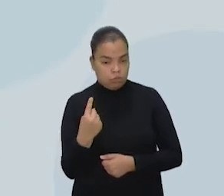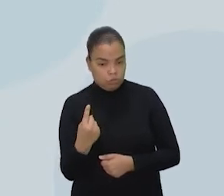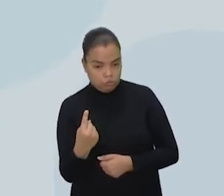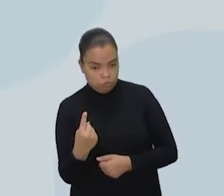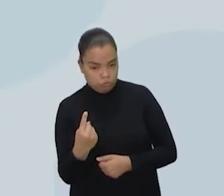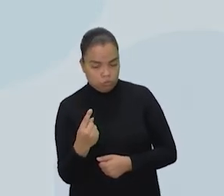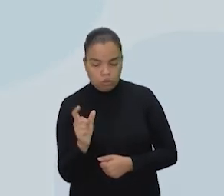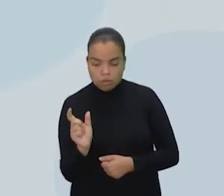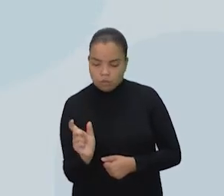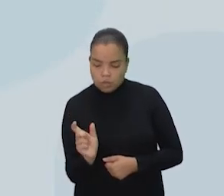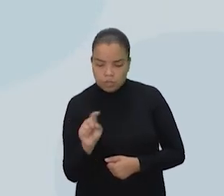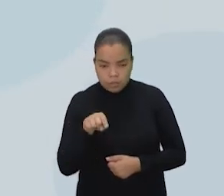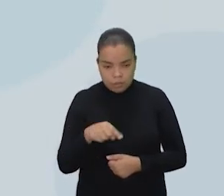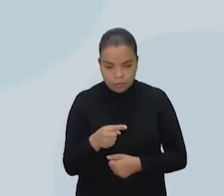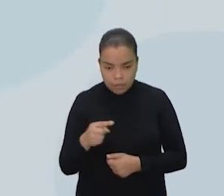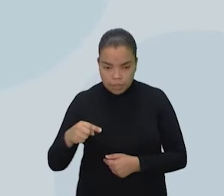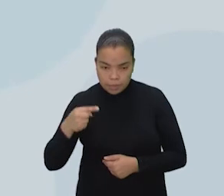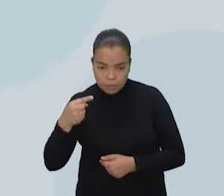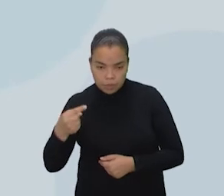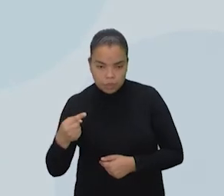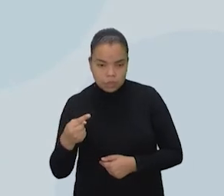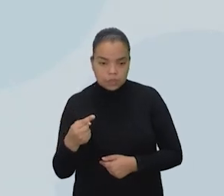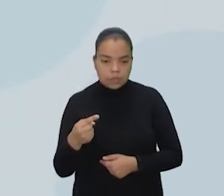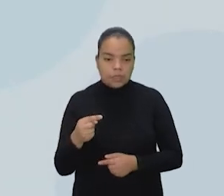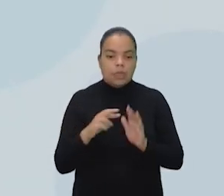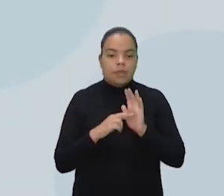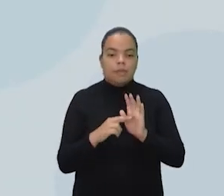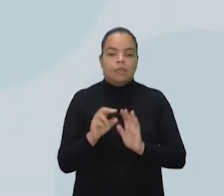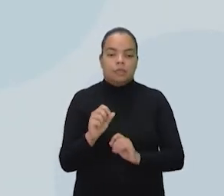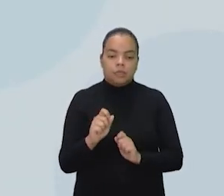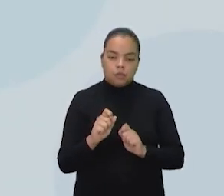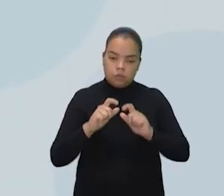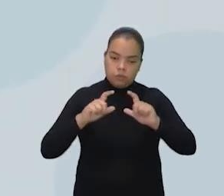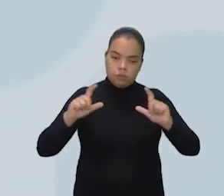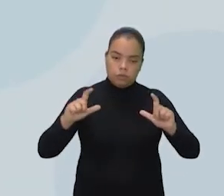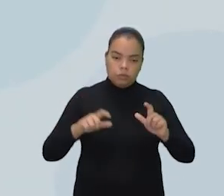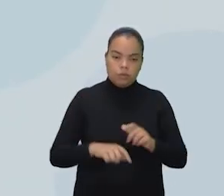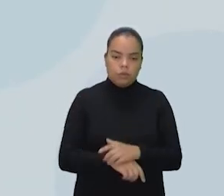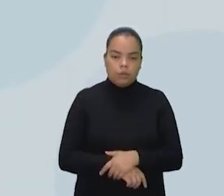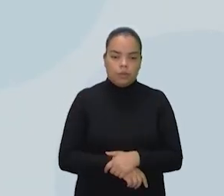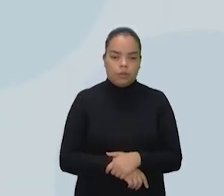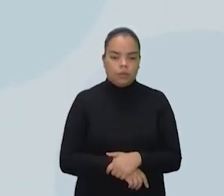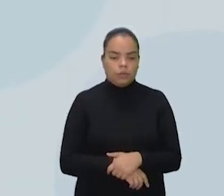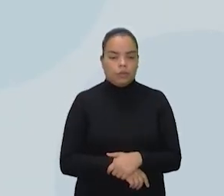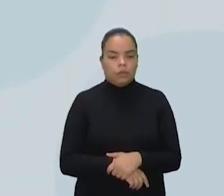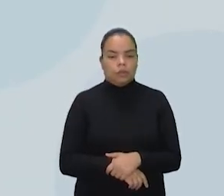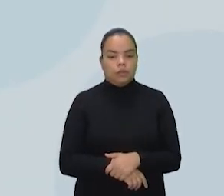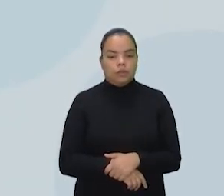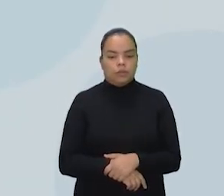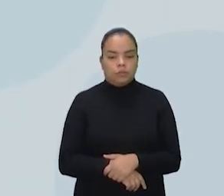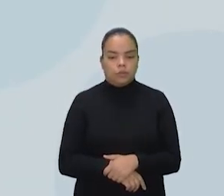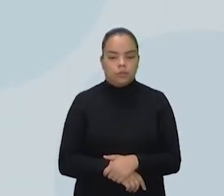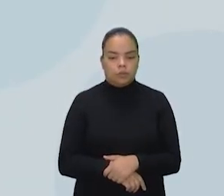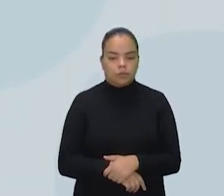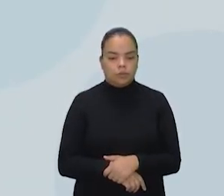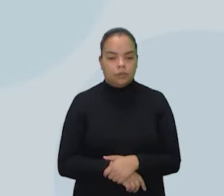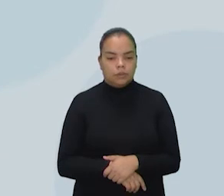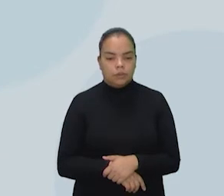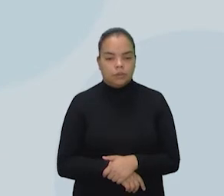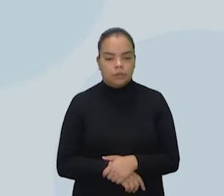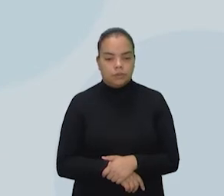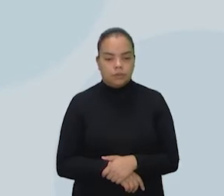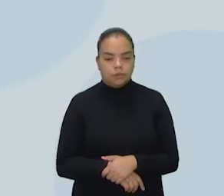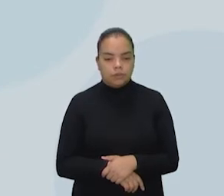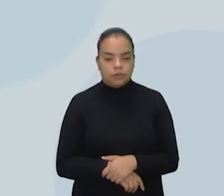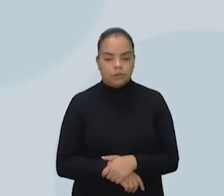da vírgula vai representar o seu aumento, tá certo? Deixa eu apagar aqui para a gente continuar. E colocando isso daqui numa maquininha,